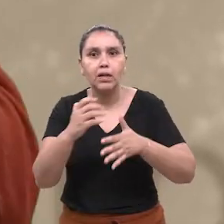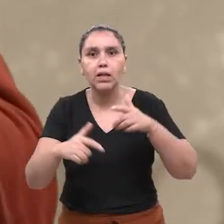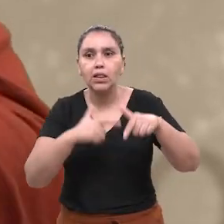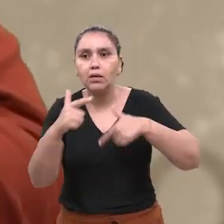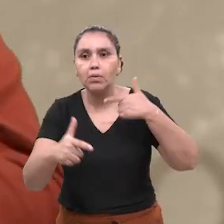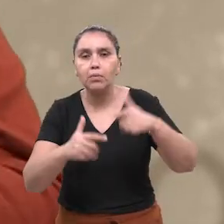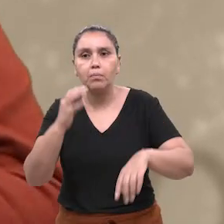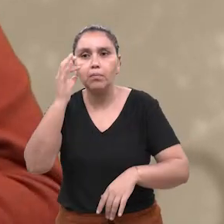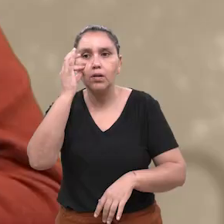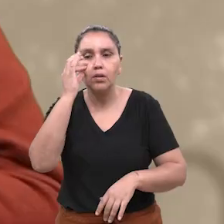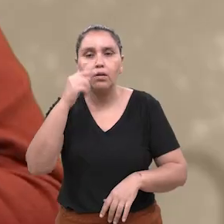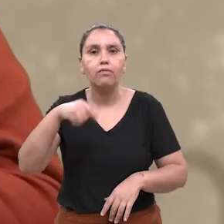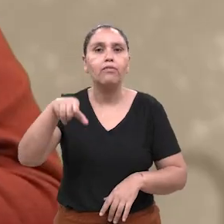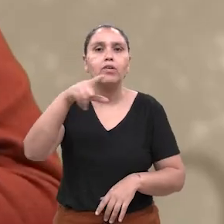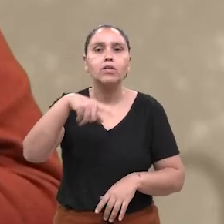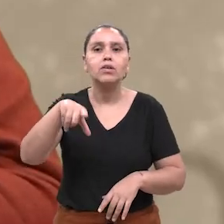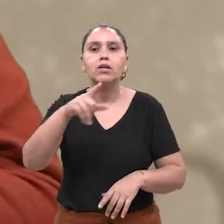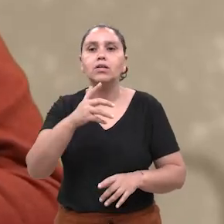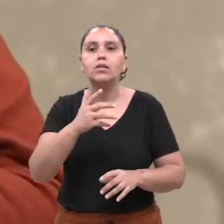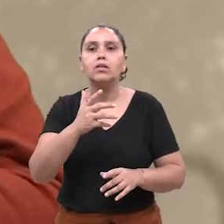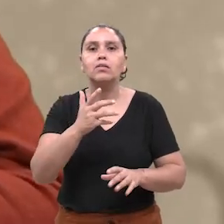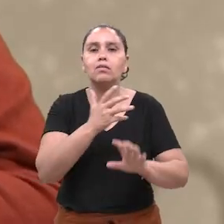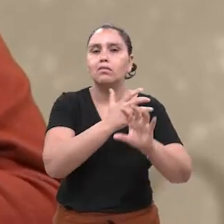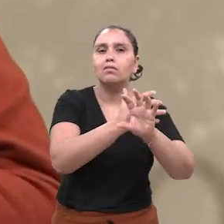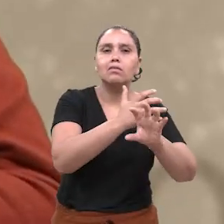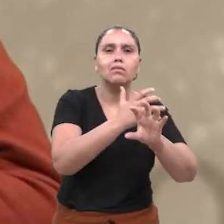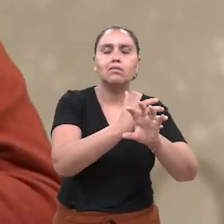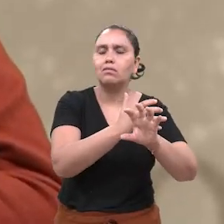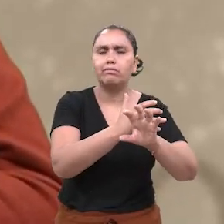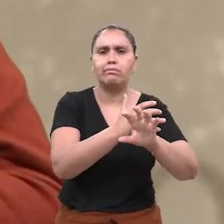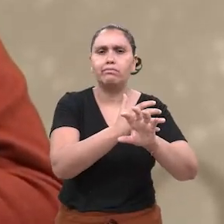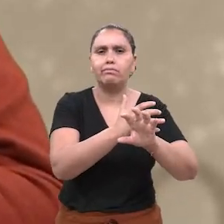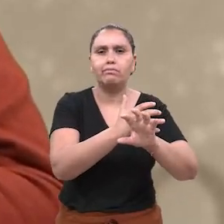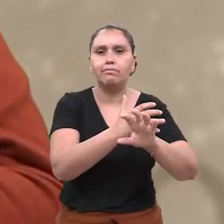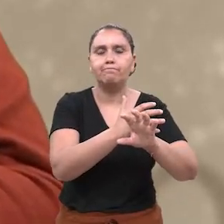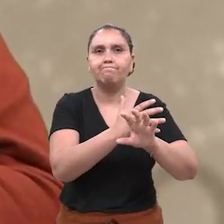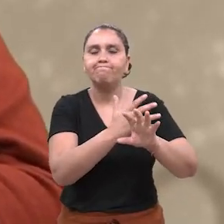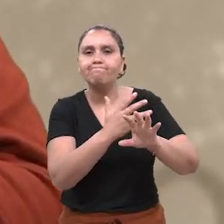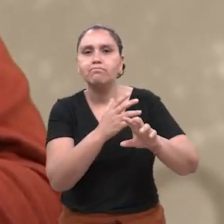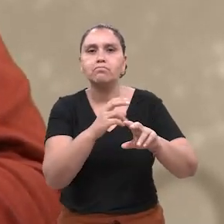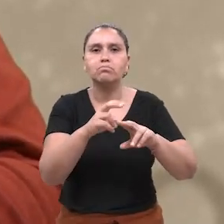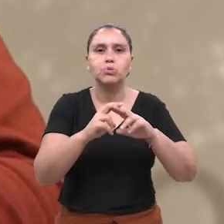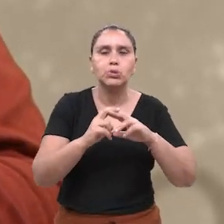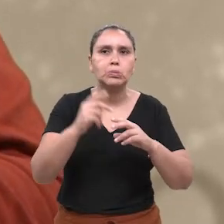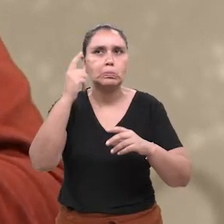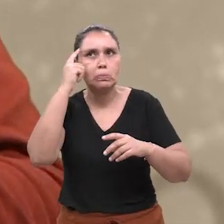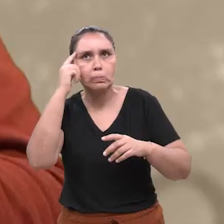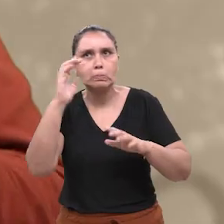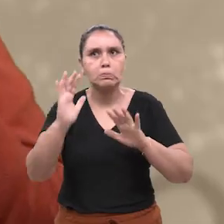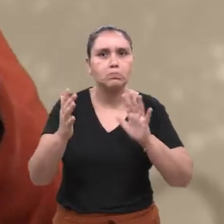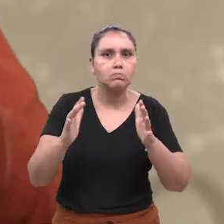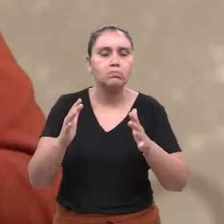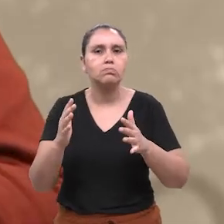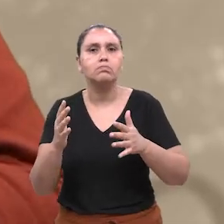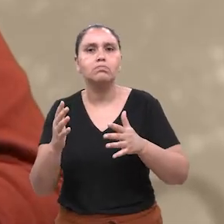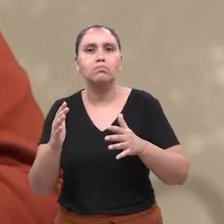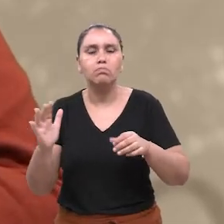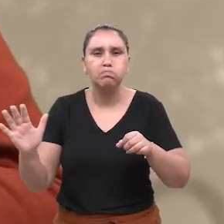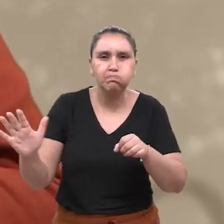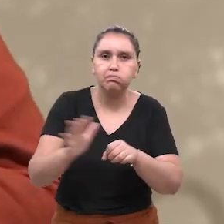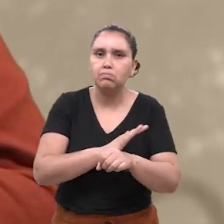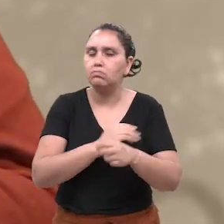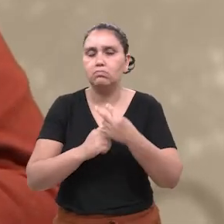que vocês vão fazer online e não presencial? Então a gente restringiu o público, né,